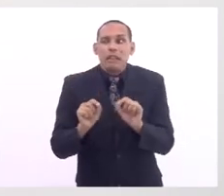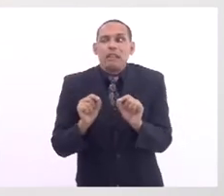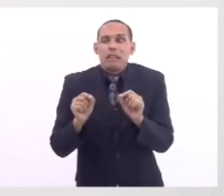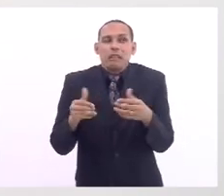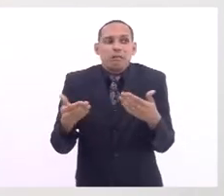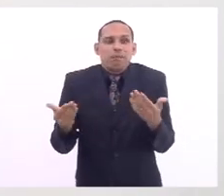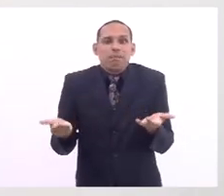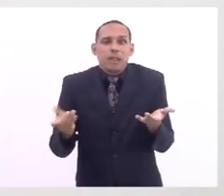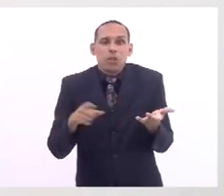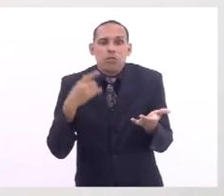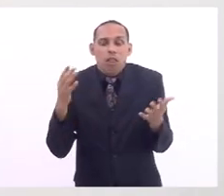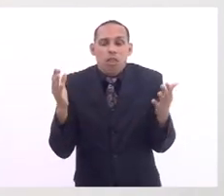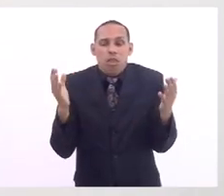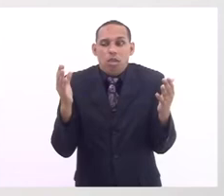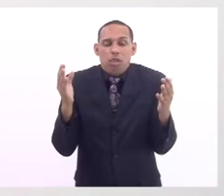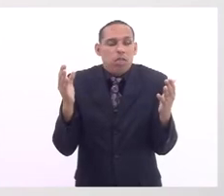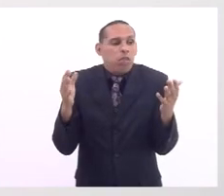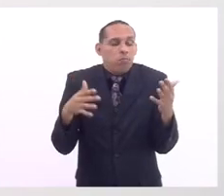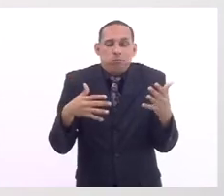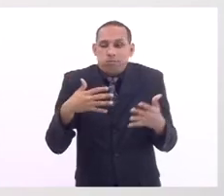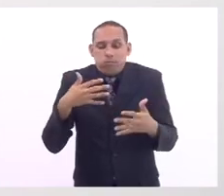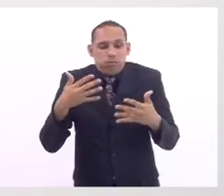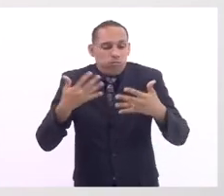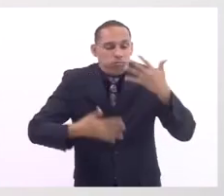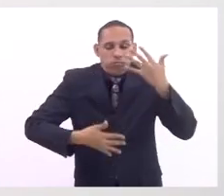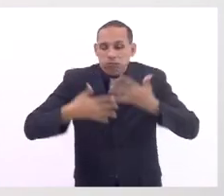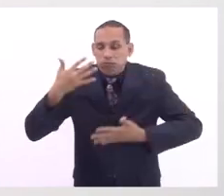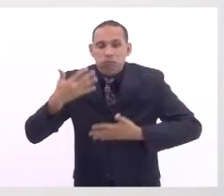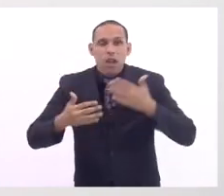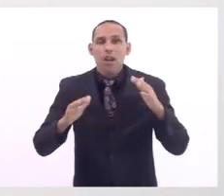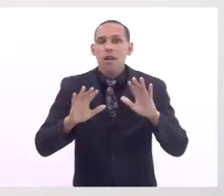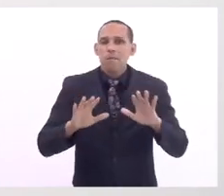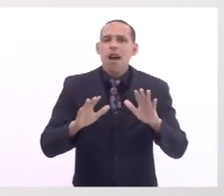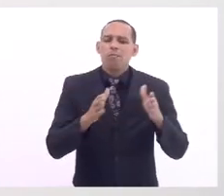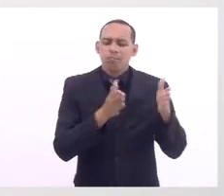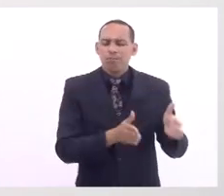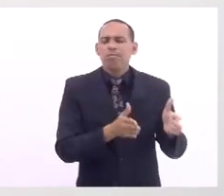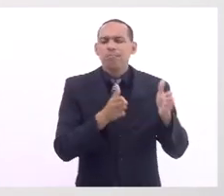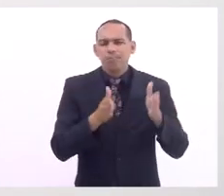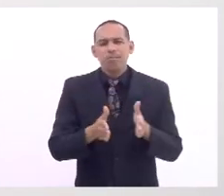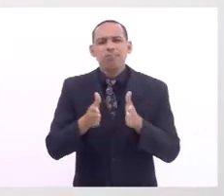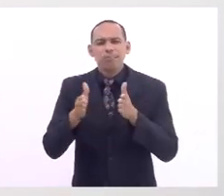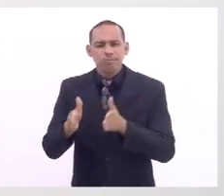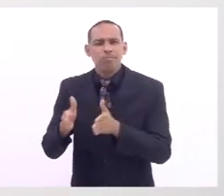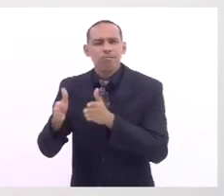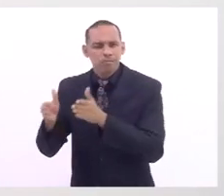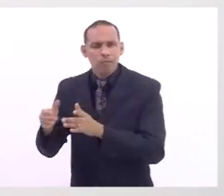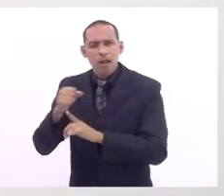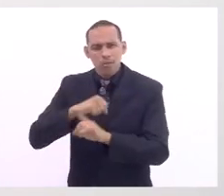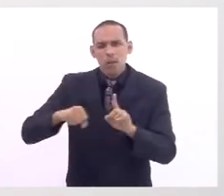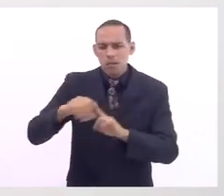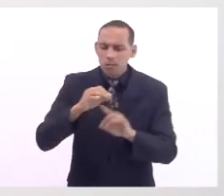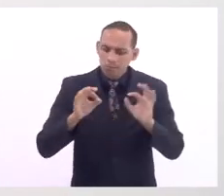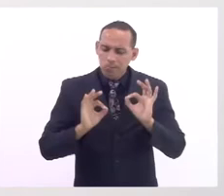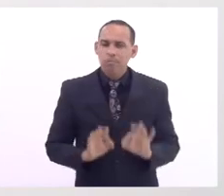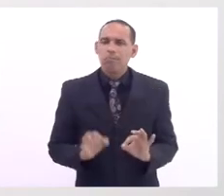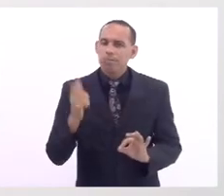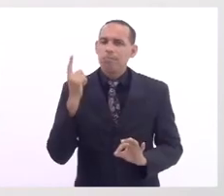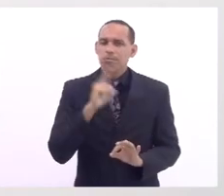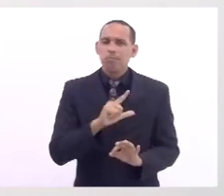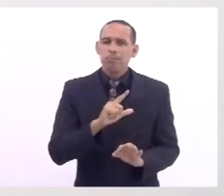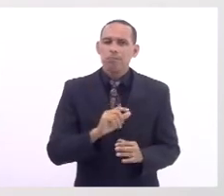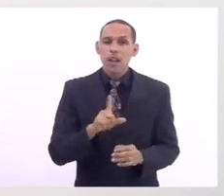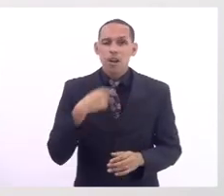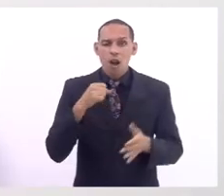nós estávamos muito perdidos mas estávamos organizados da sociedade civil estava organizada e a